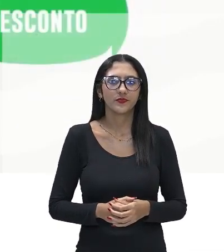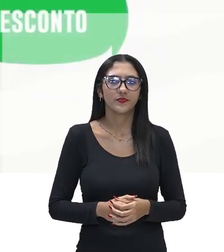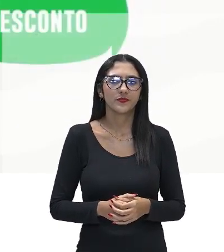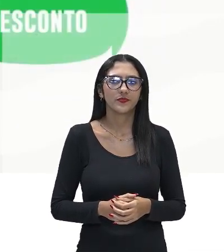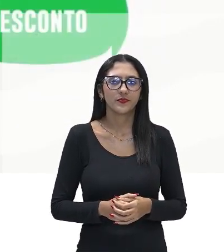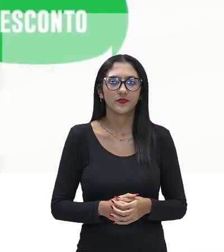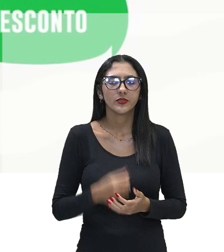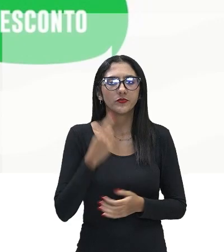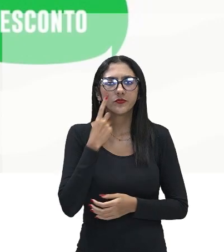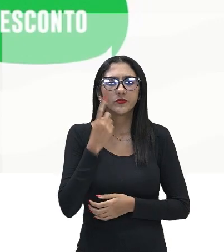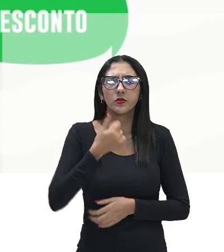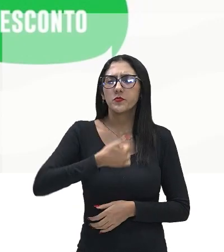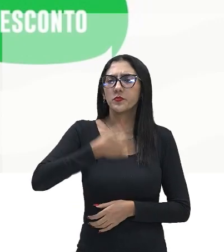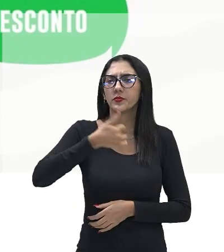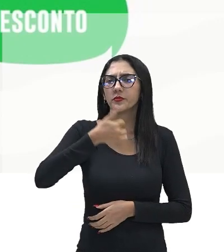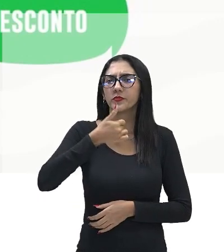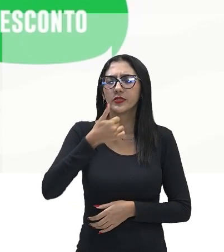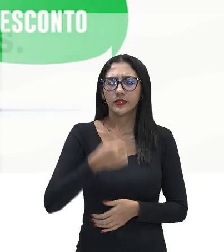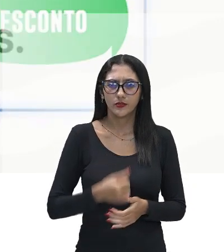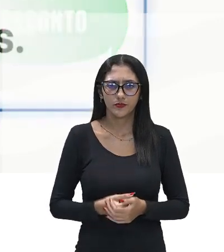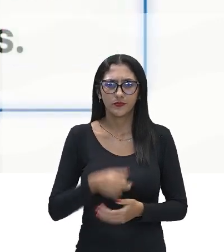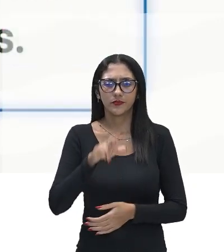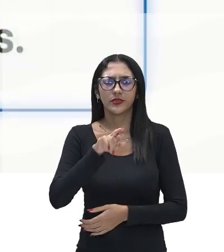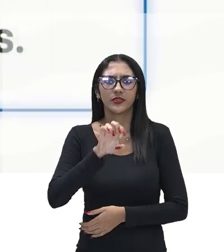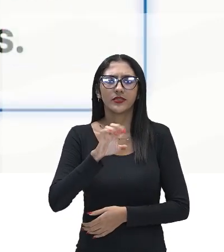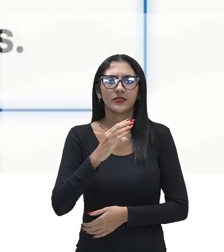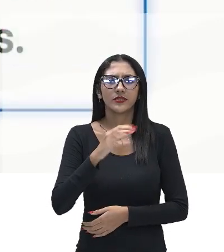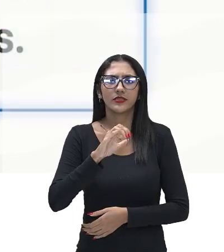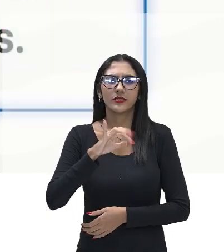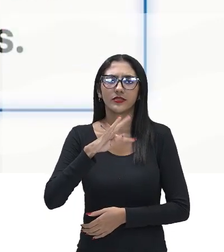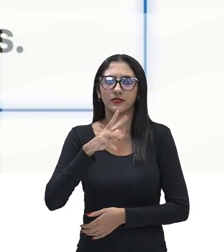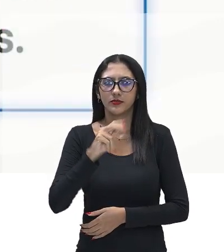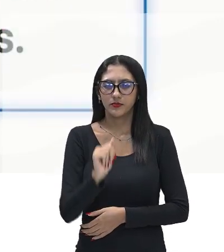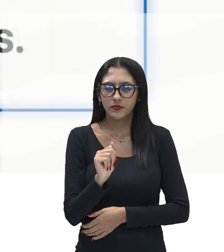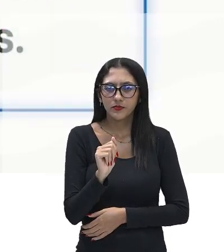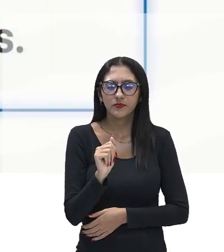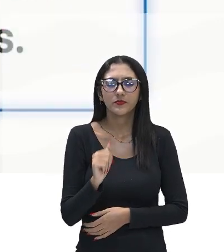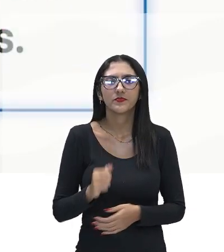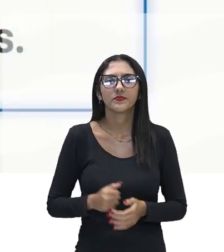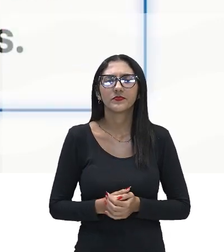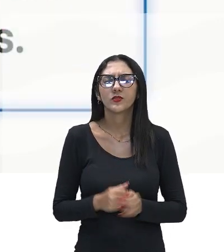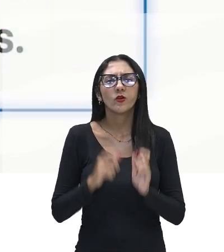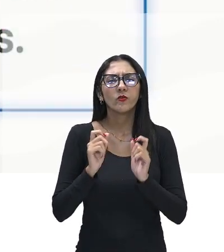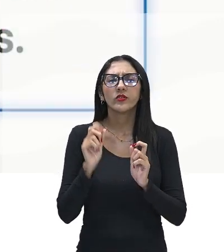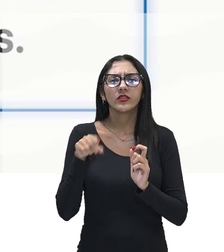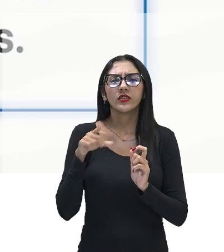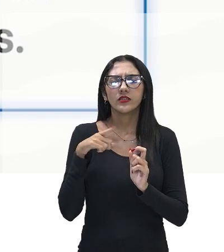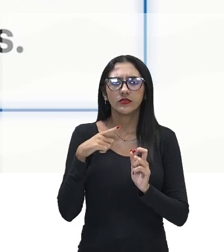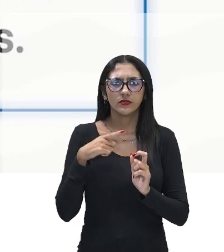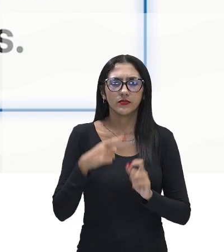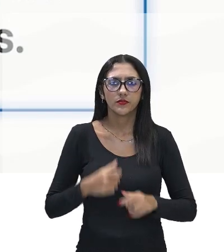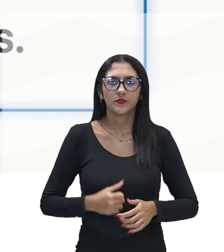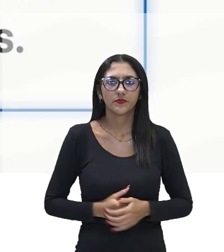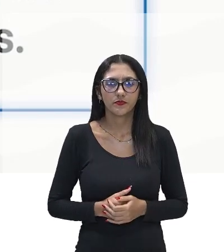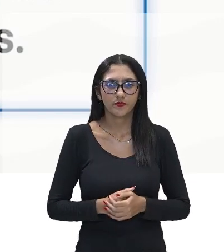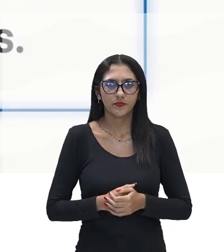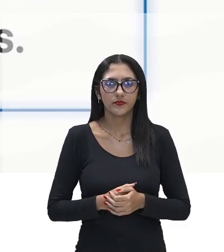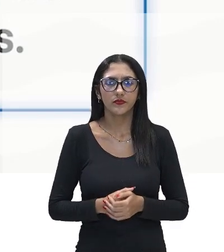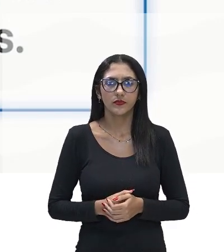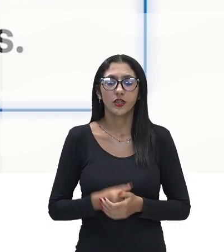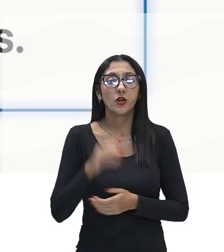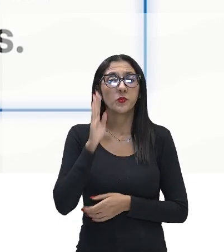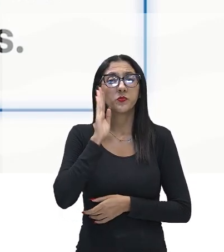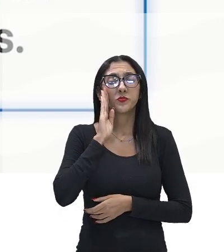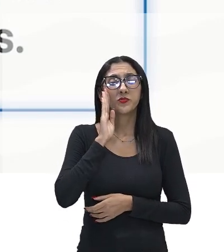nosso primeiro termo, receita. Bem, quando a gente fala em receita, o que acontece? O principal conceito